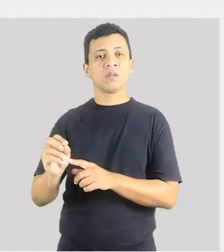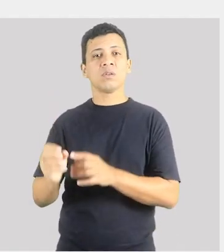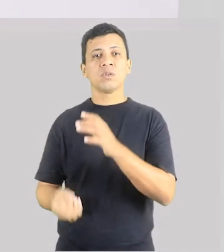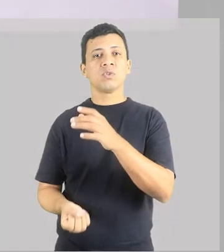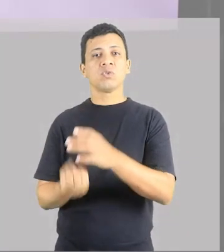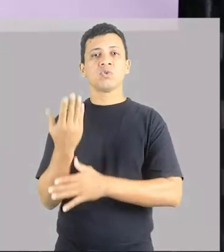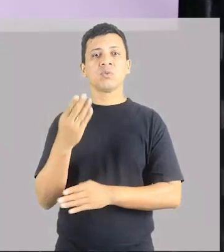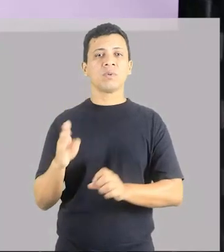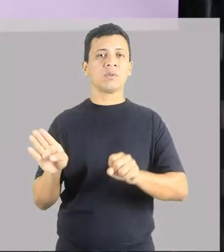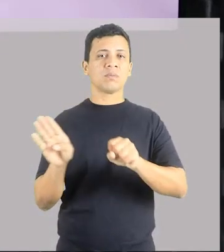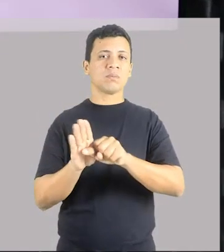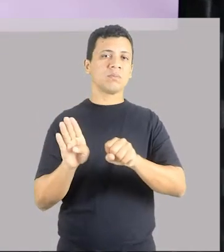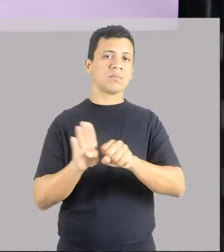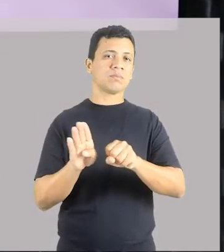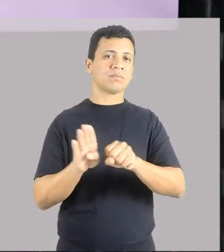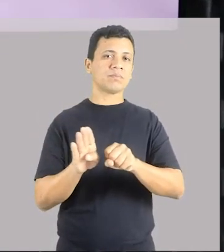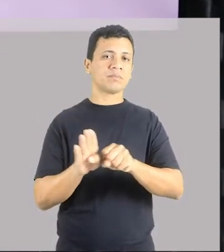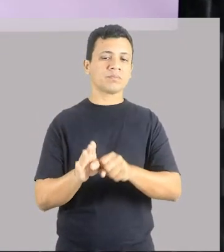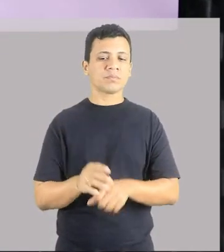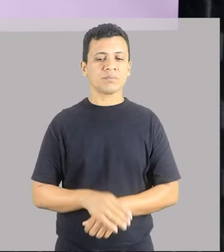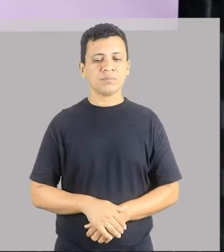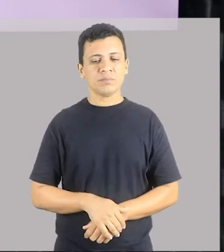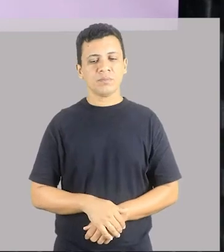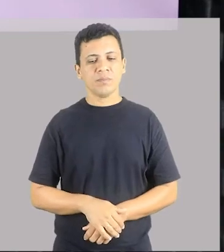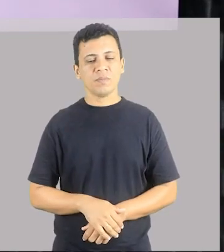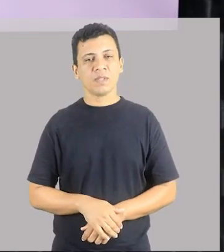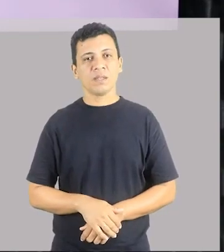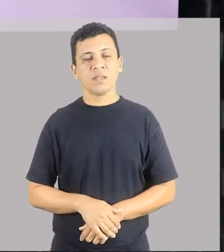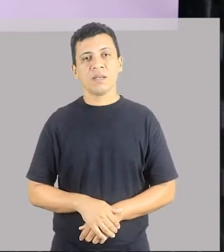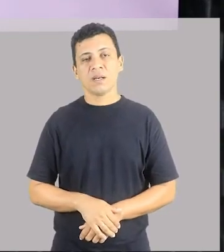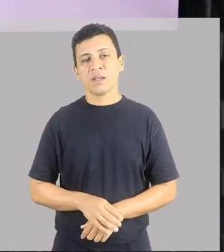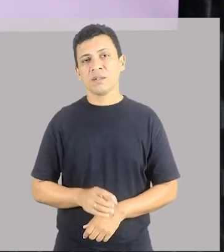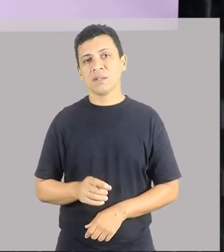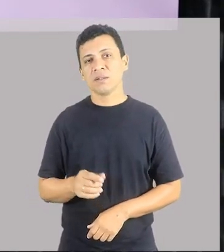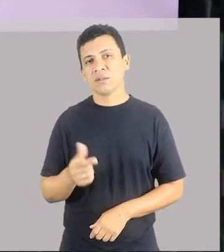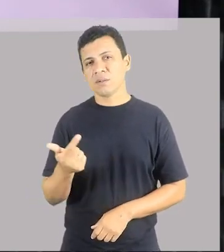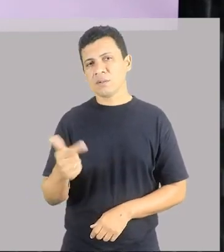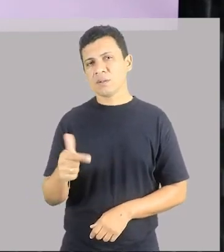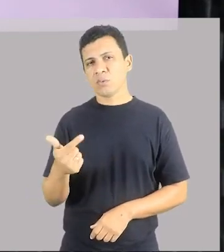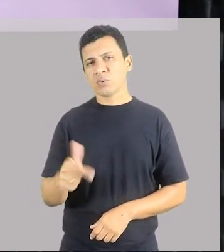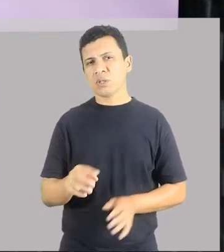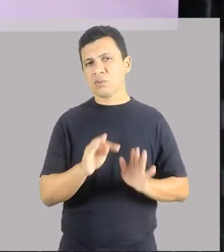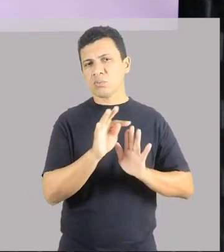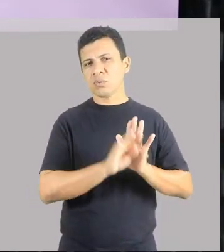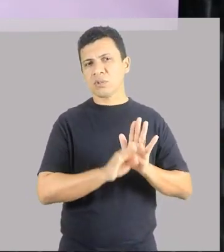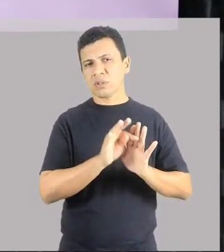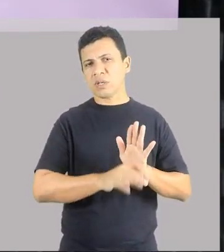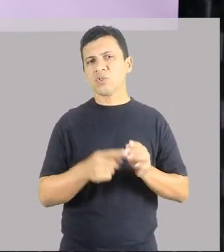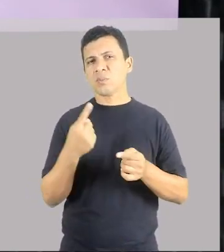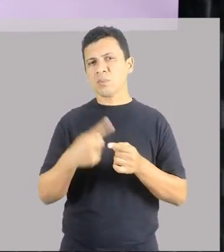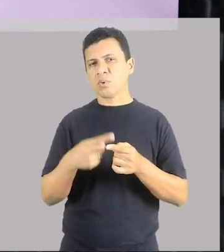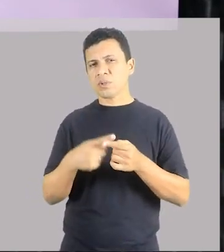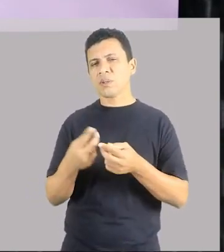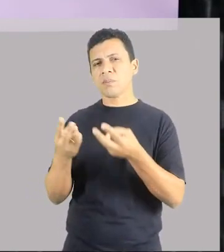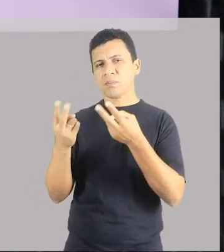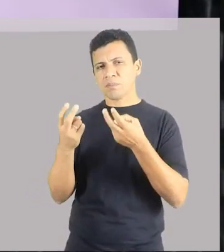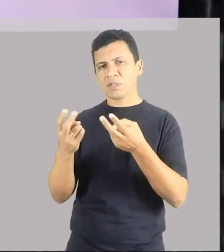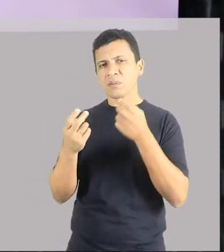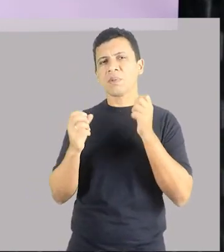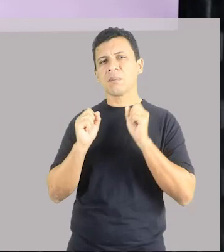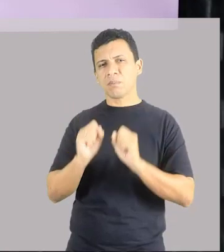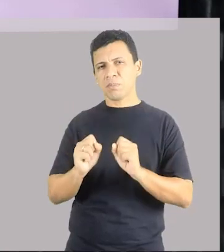um substantivo claro que aqui eu eu só não coloquei o texto porque dá para nós percebermos sem o